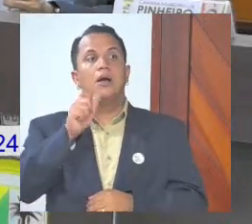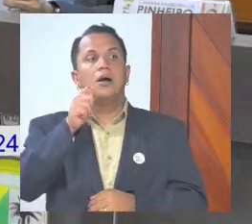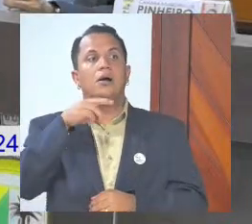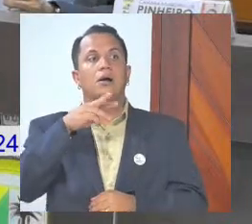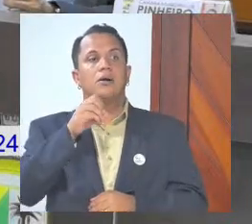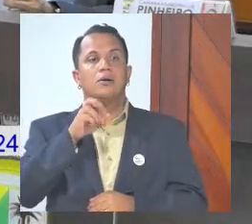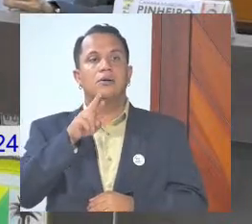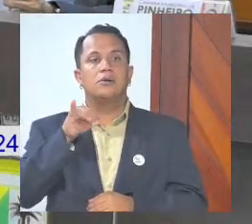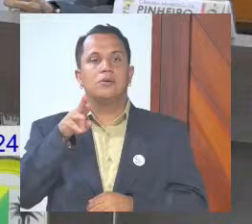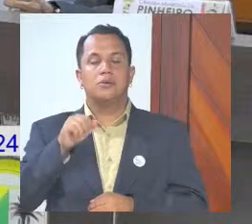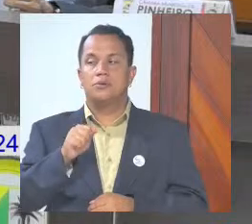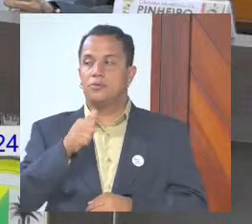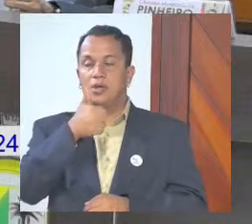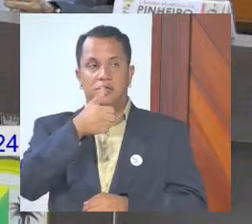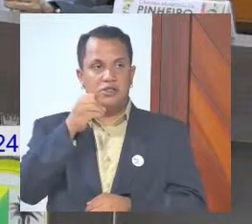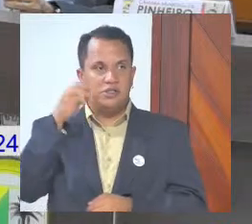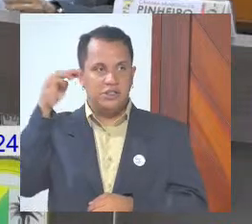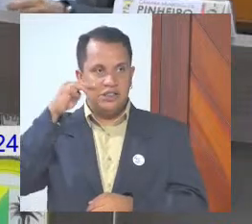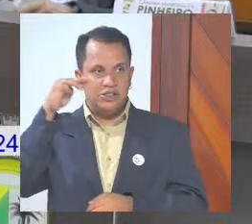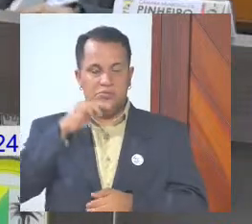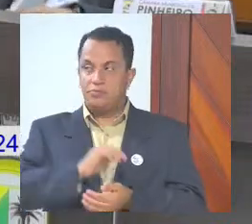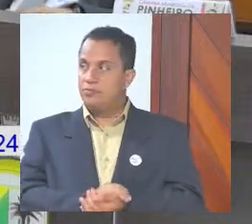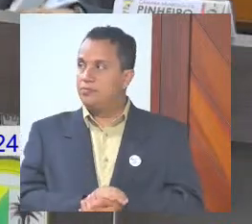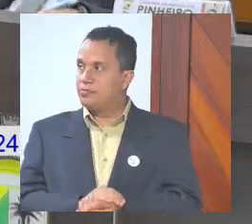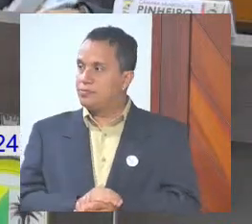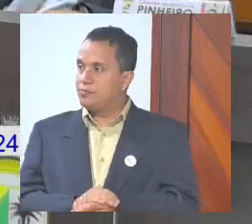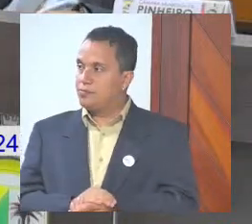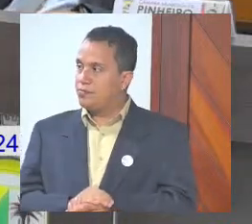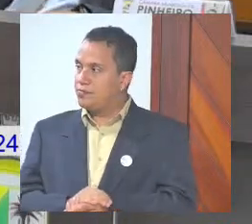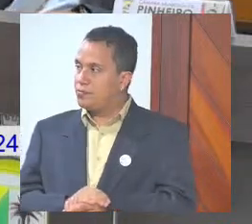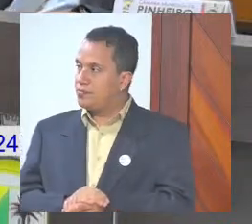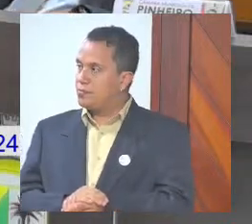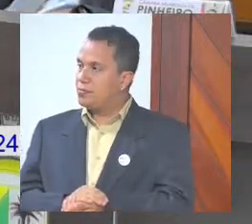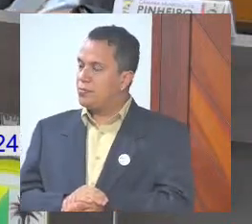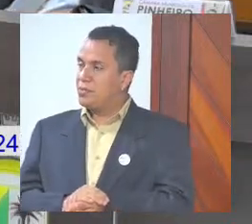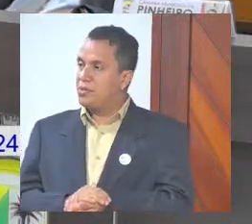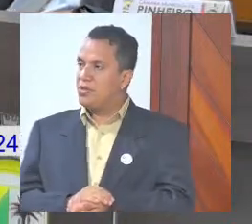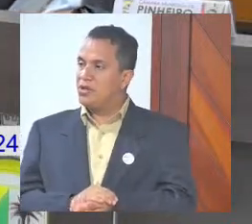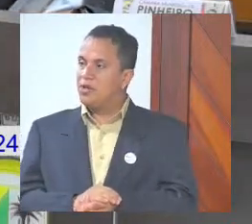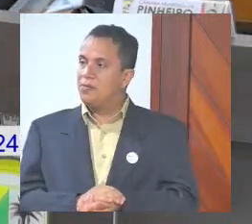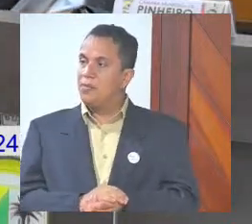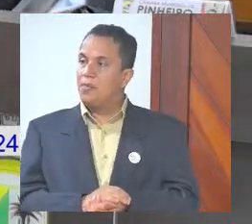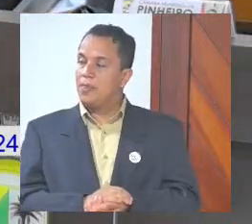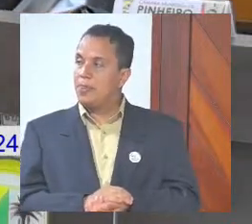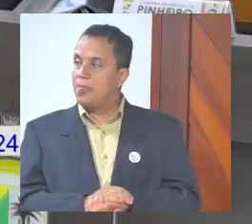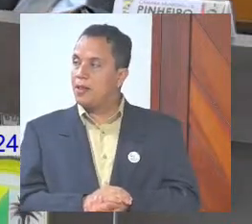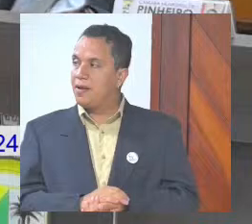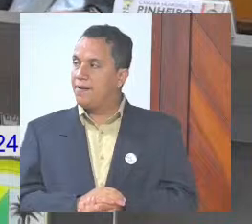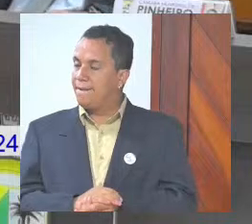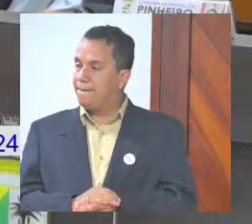tem até 10 minutos para usar o que nós já conversamos pelo tema.